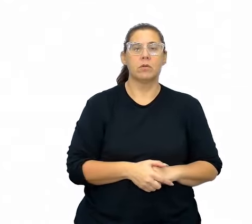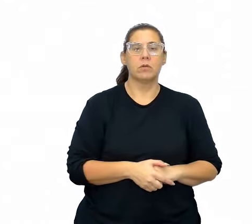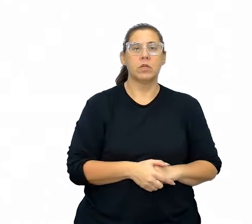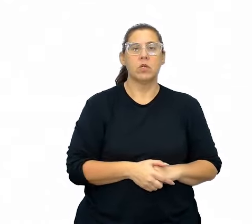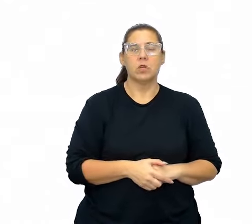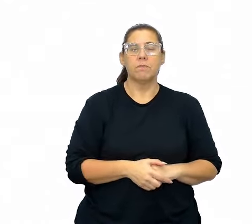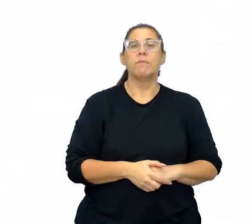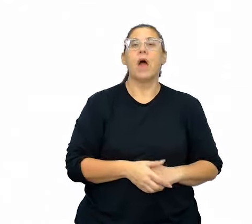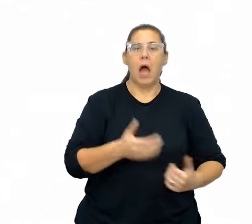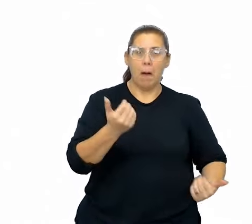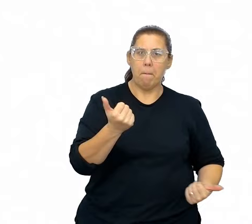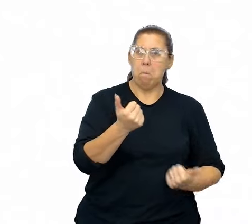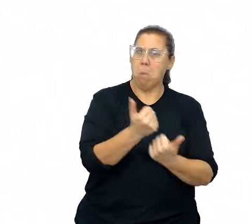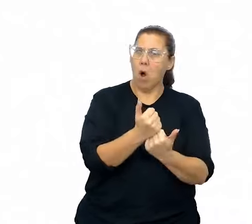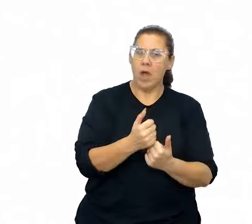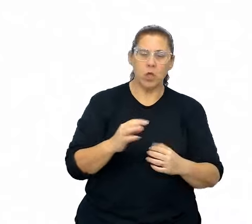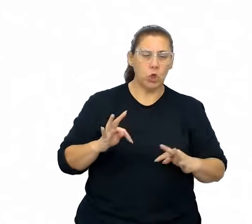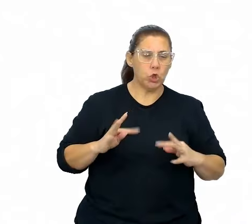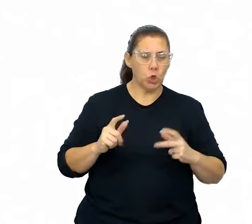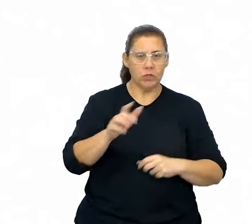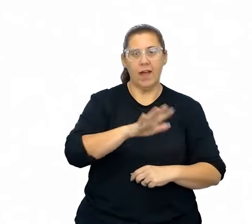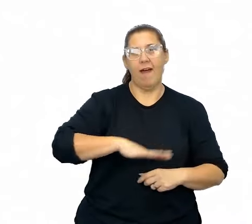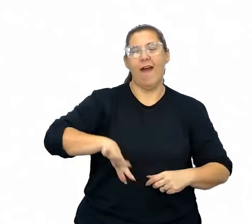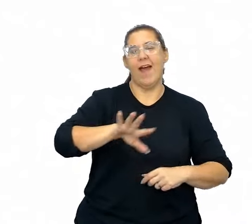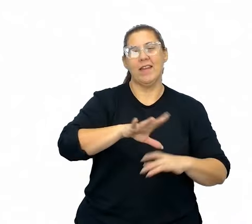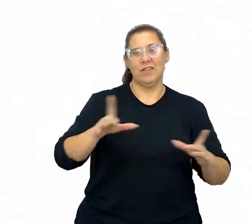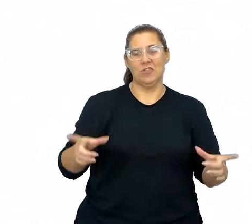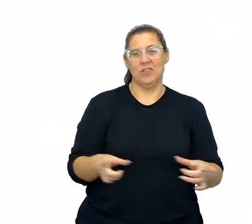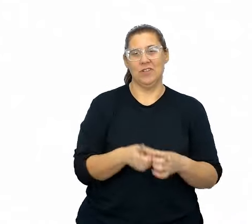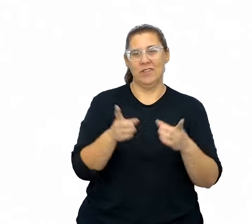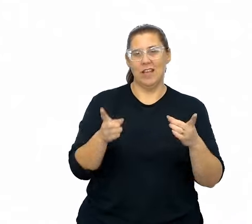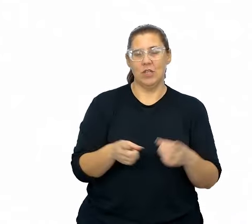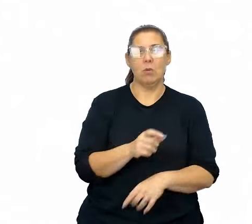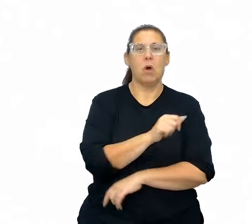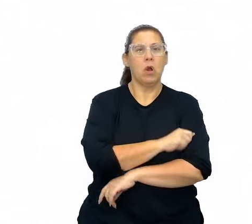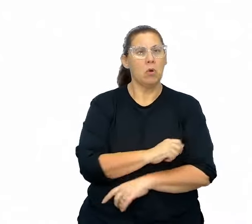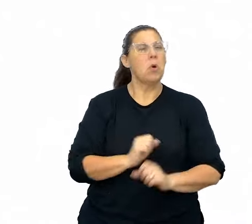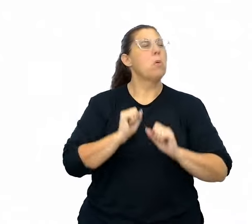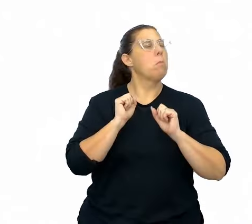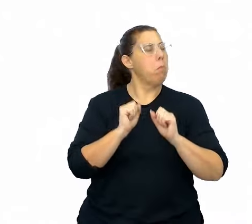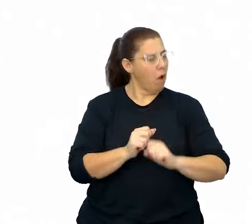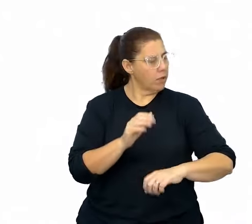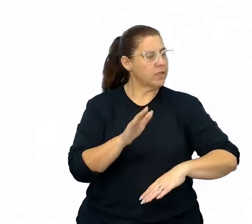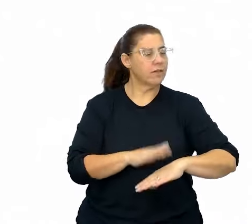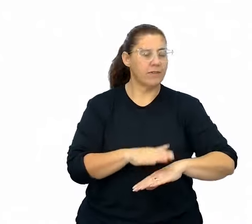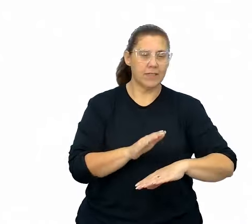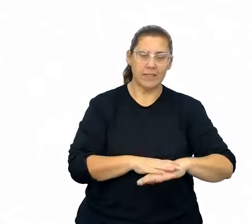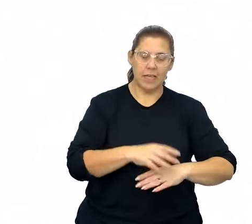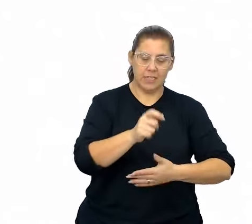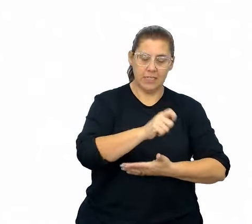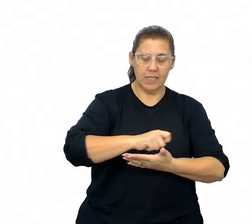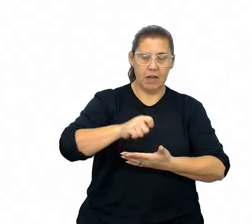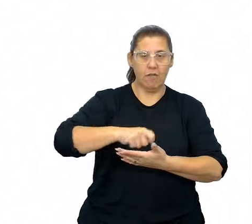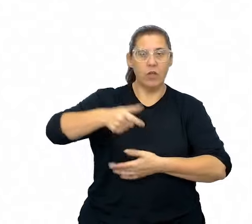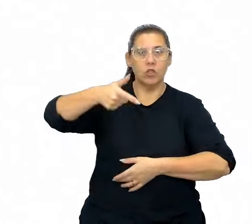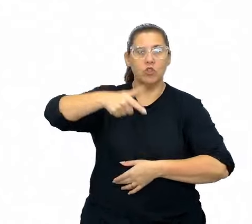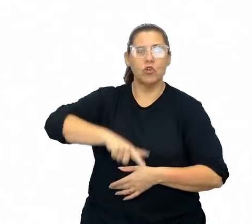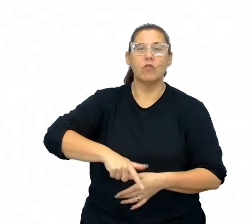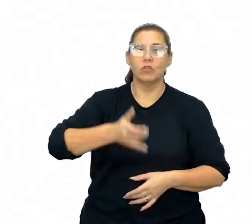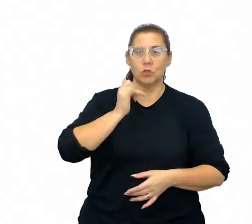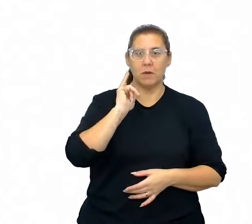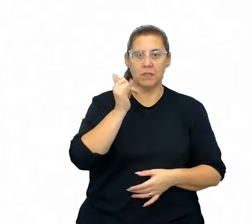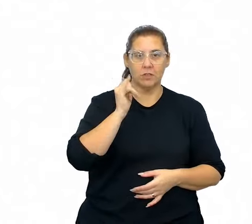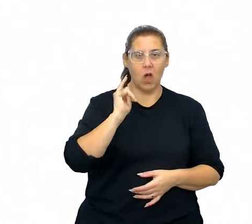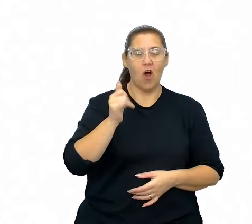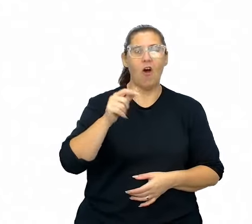todas as condições didáticas para que os estudantes possam realizar a reescrita de uma lenda